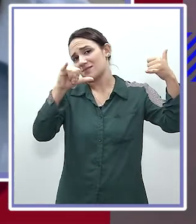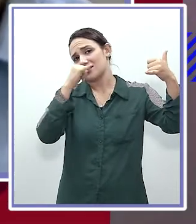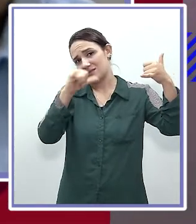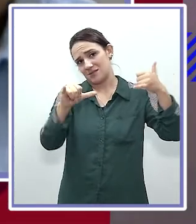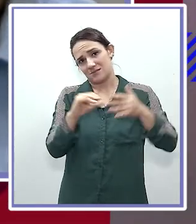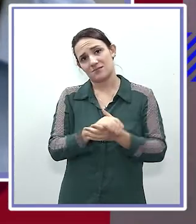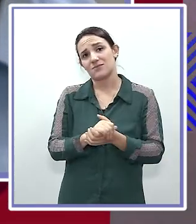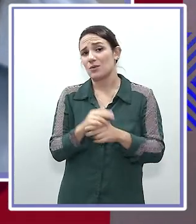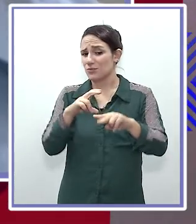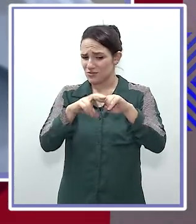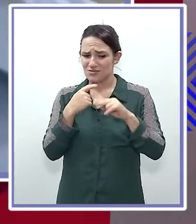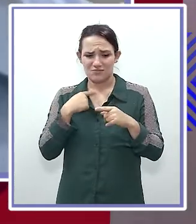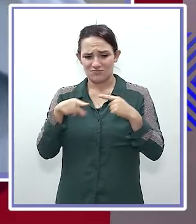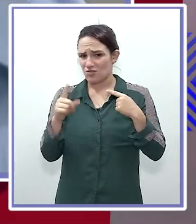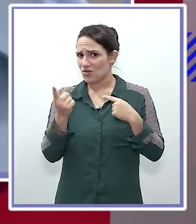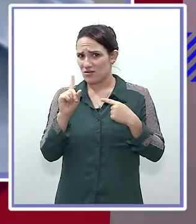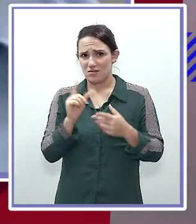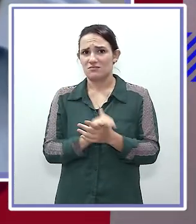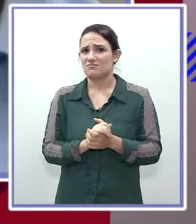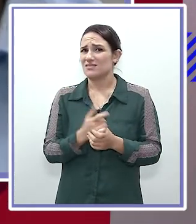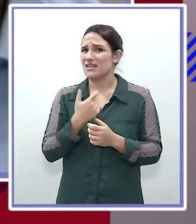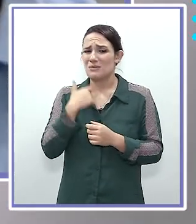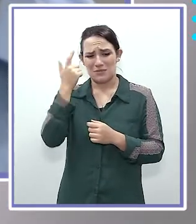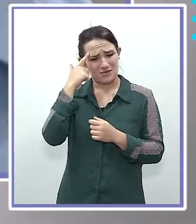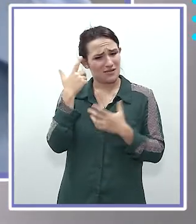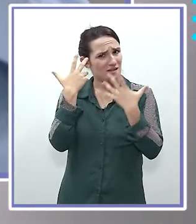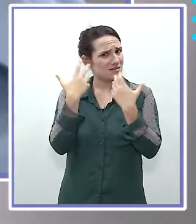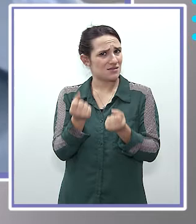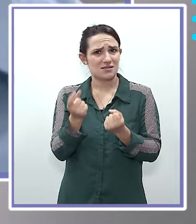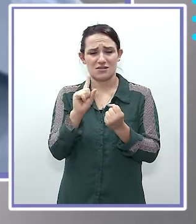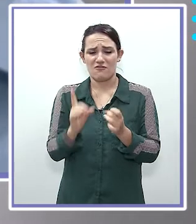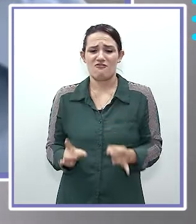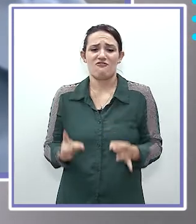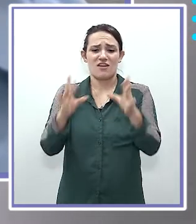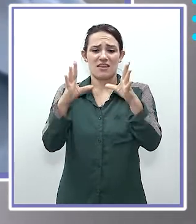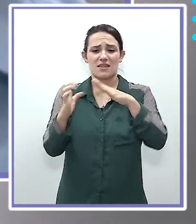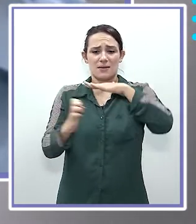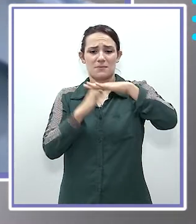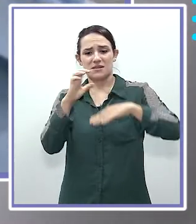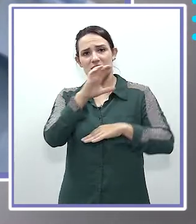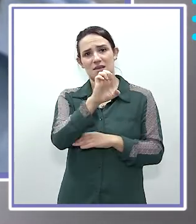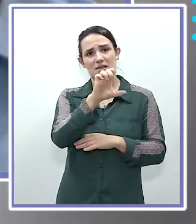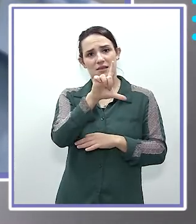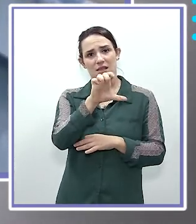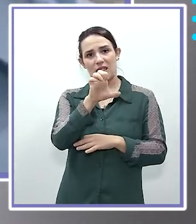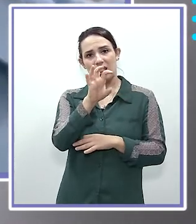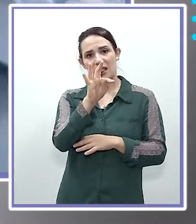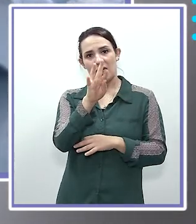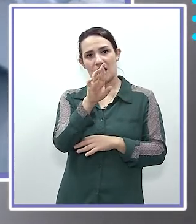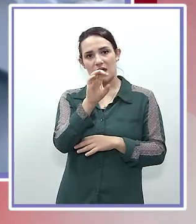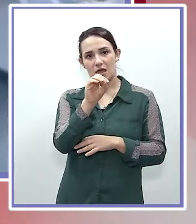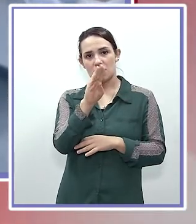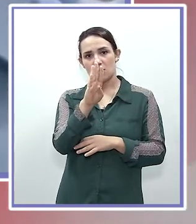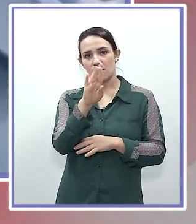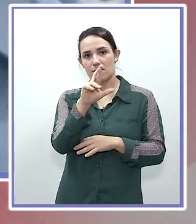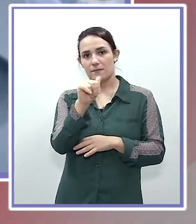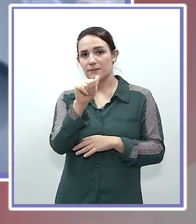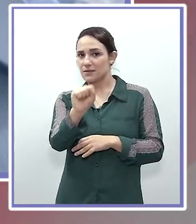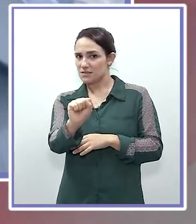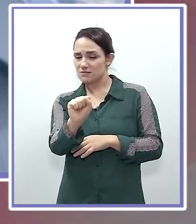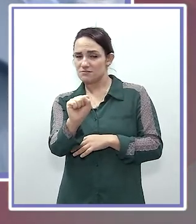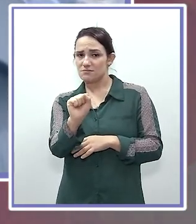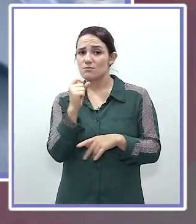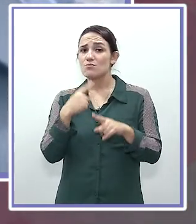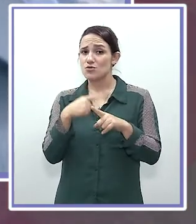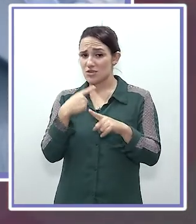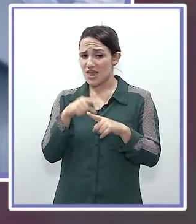é por isso que eu sou um crítico em relação à privatização da Eletrobras, porque a Eletrobras é uma empresa que